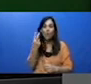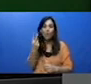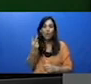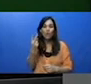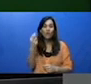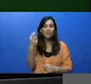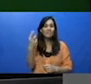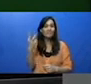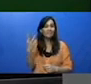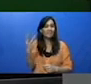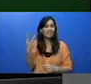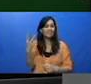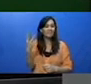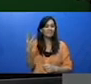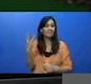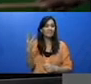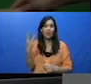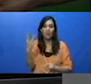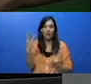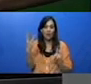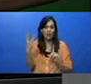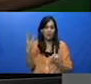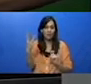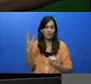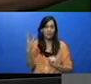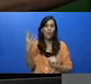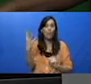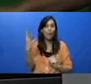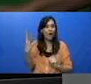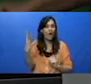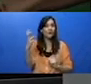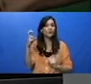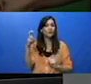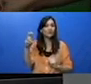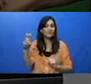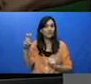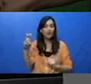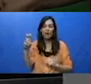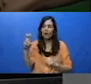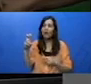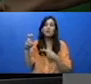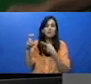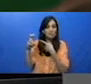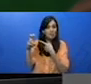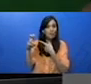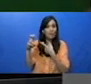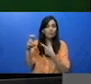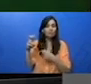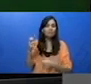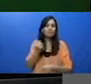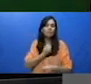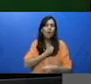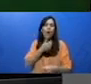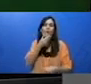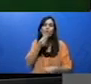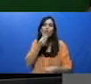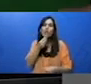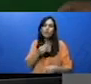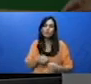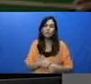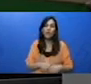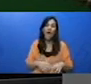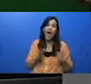2, 3, esse não vale. 4, 5, certo? Agora, vamos contar da